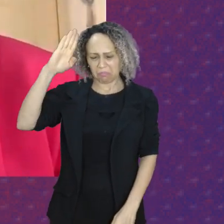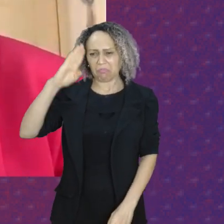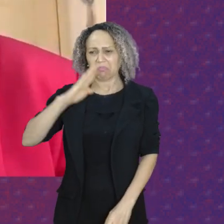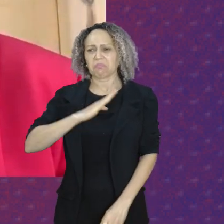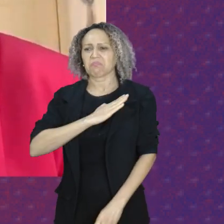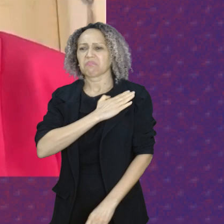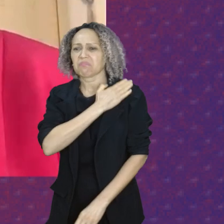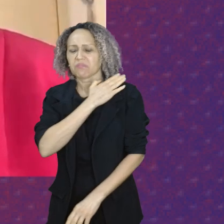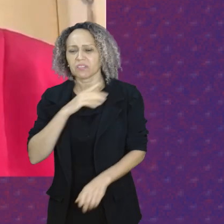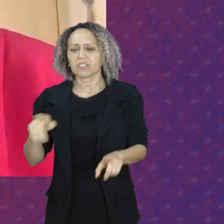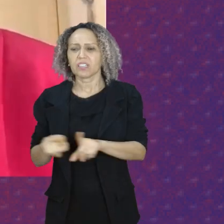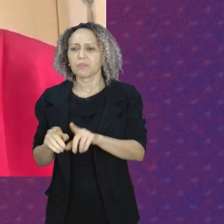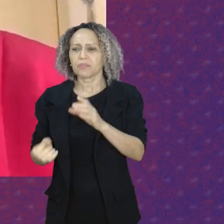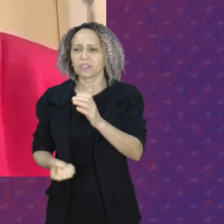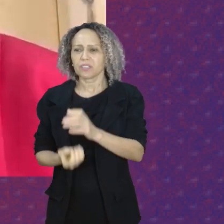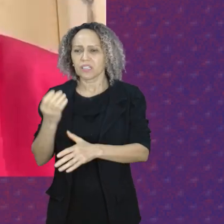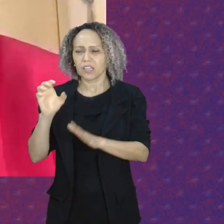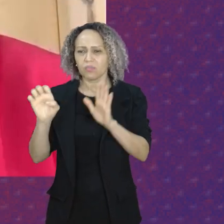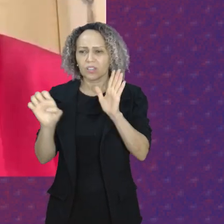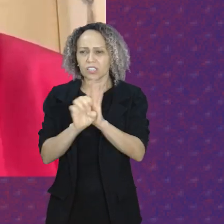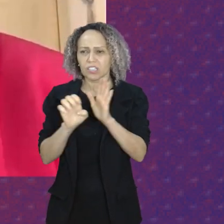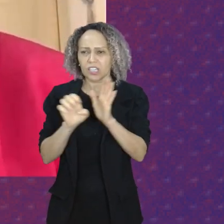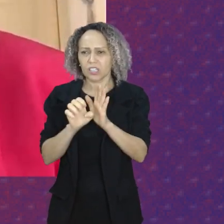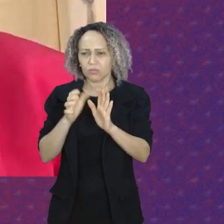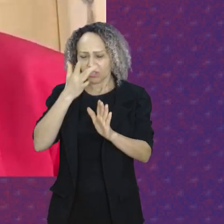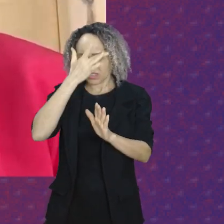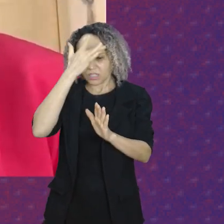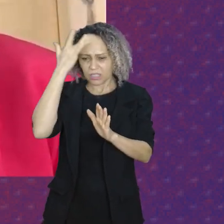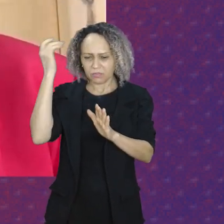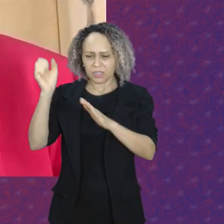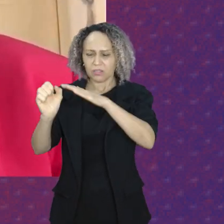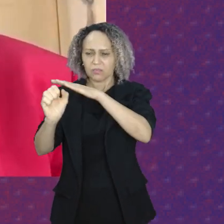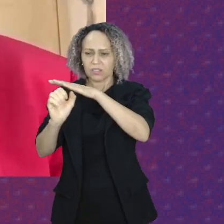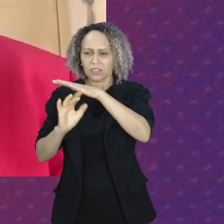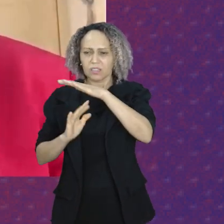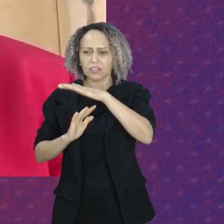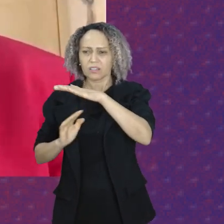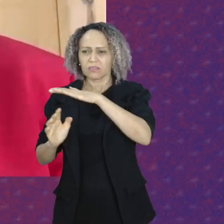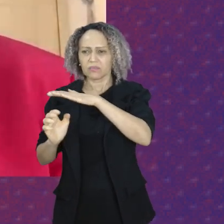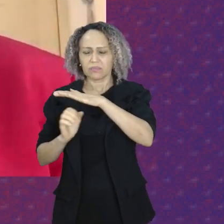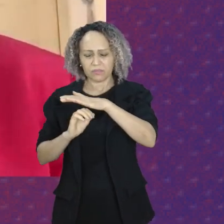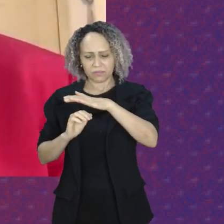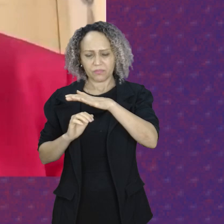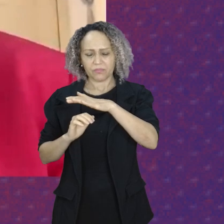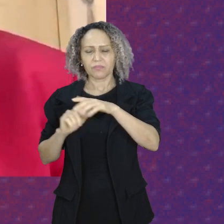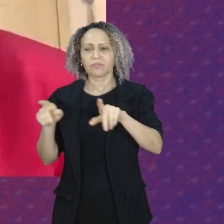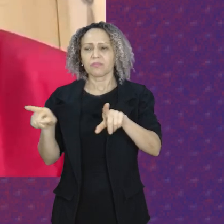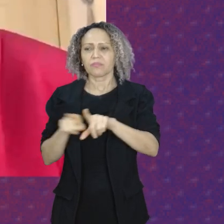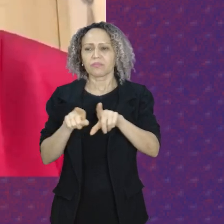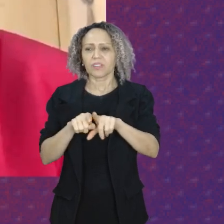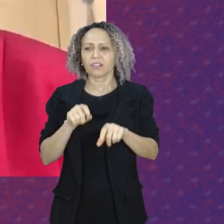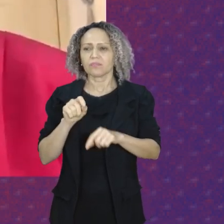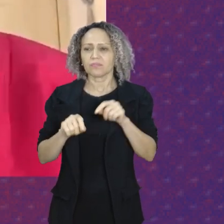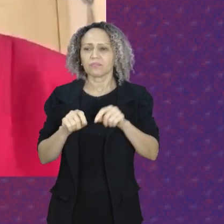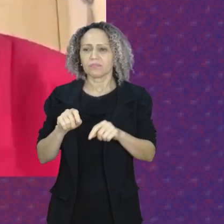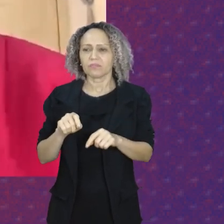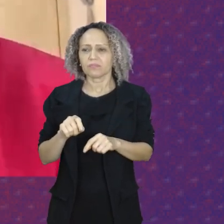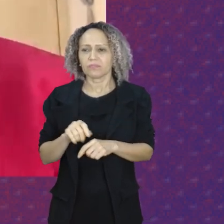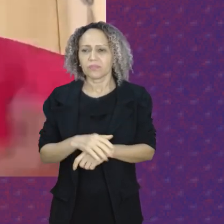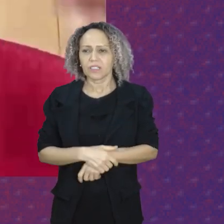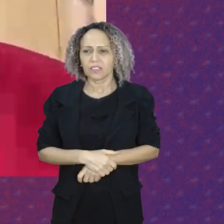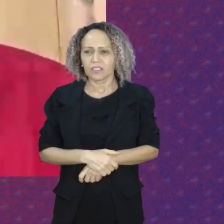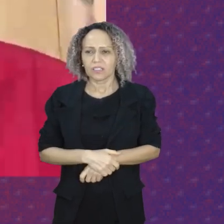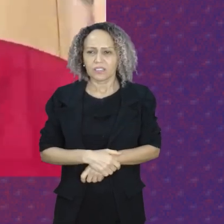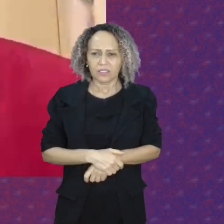o Estatuto dos Refugiados, em 97, em 96, o Programa de Erradicação do Trabalho Infantil, né, o PET,